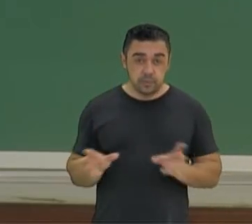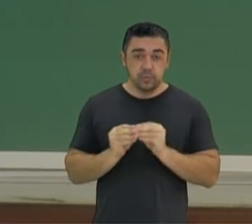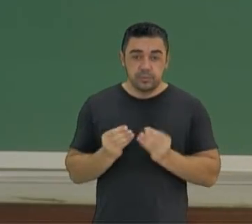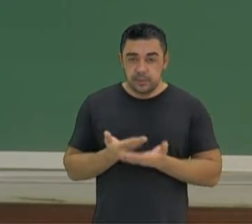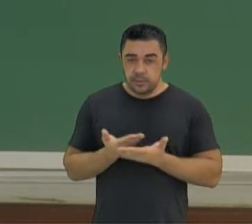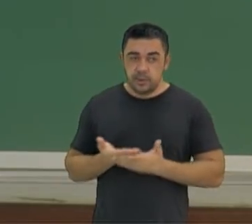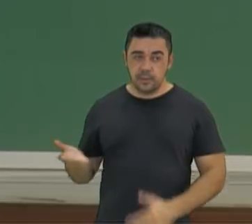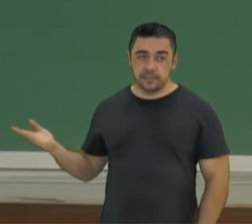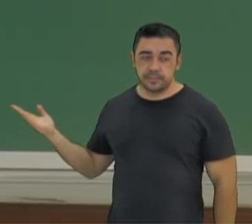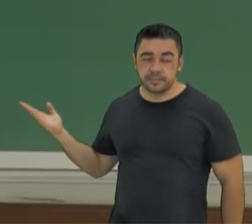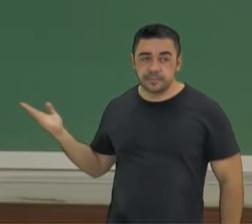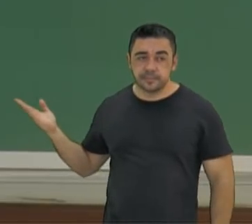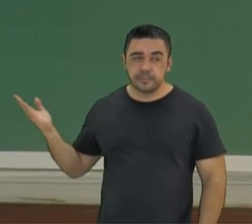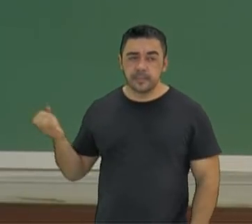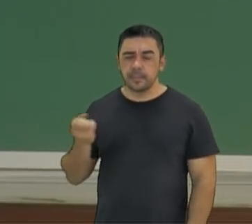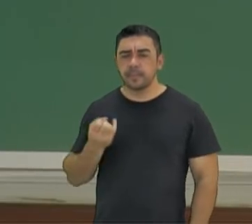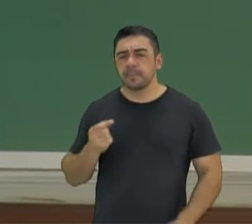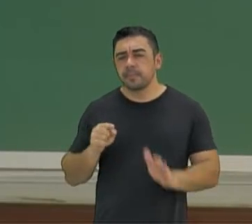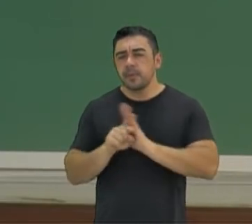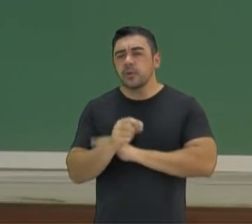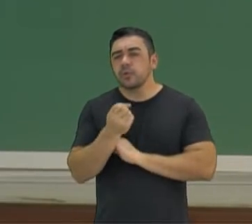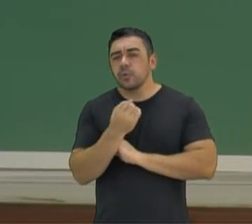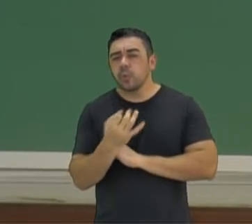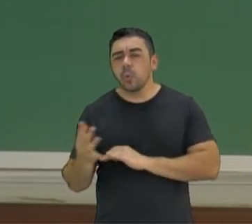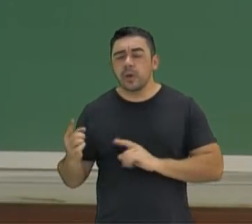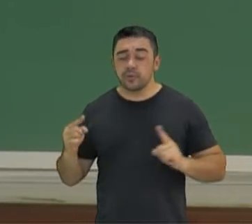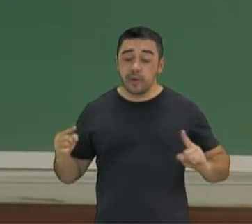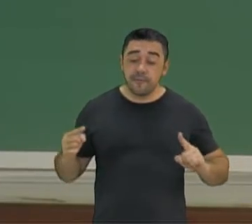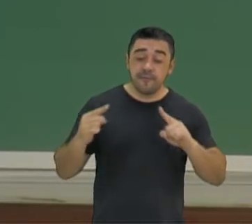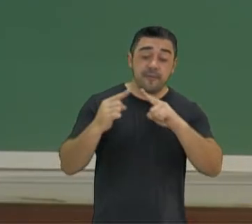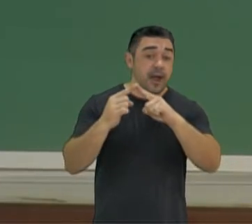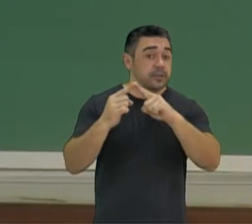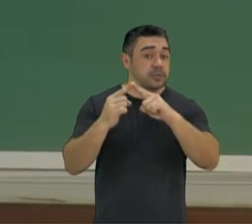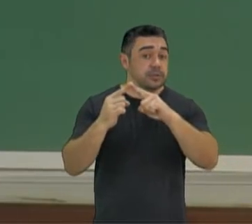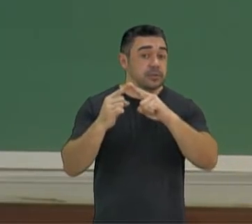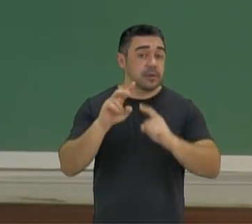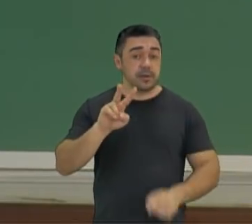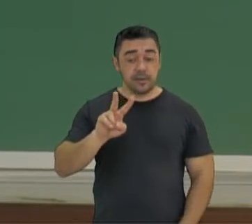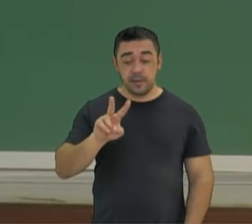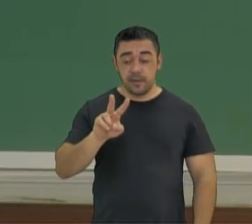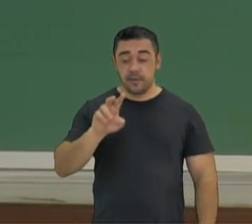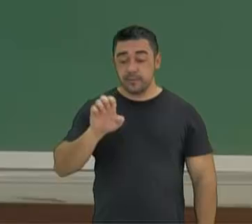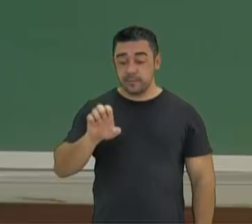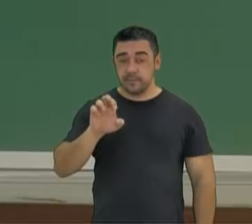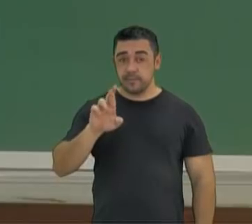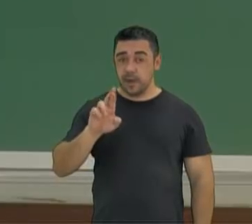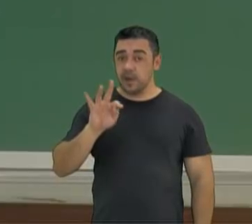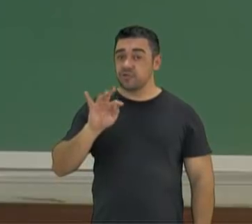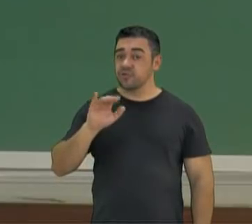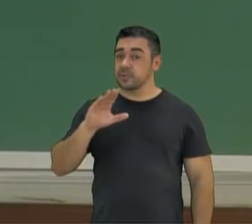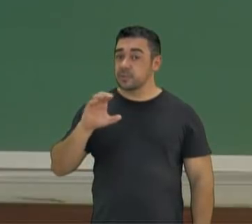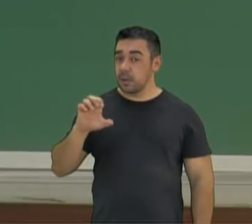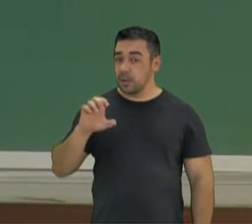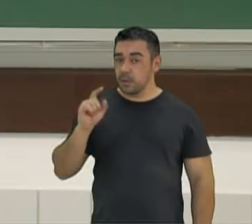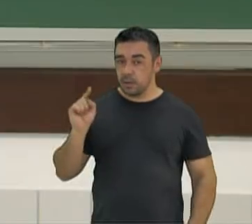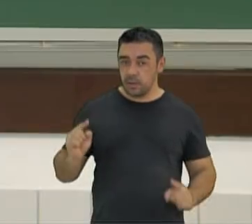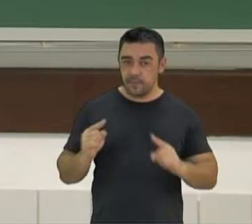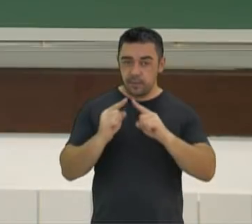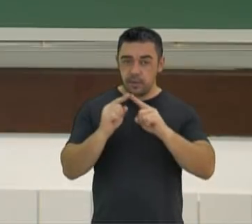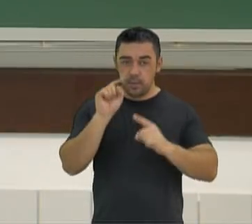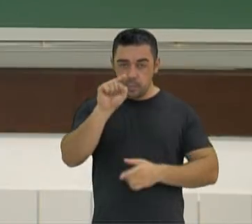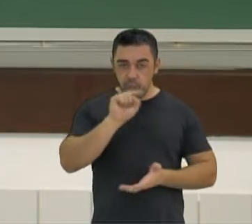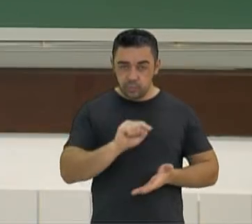aula de hoje. Quantos vértices tem a pirâmide? Bom, vértice eu tenho que lembrar que são os pontinhos.